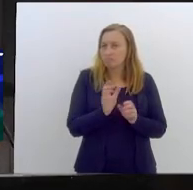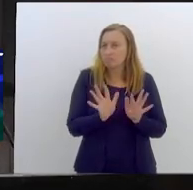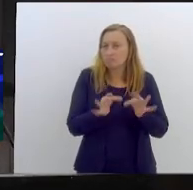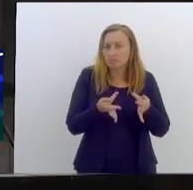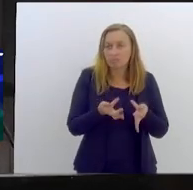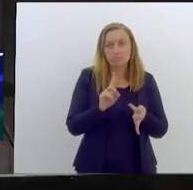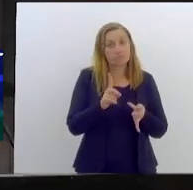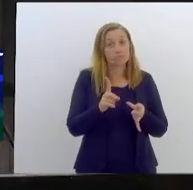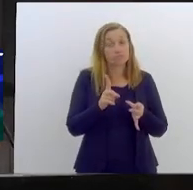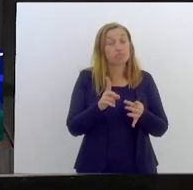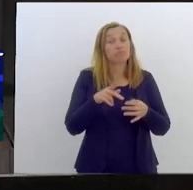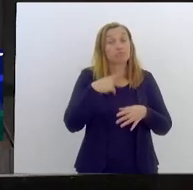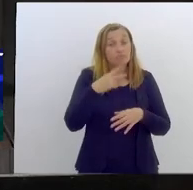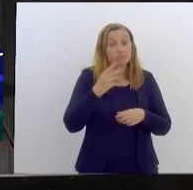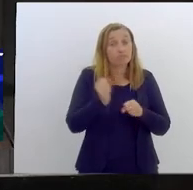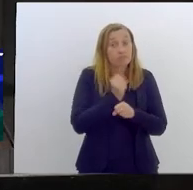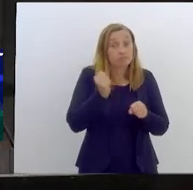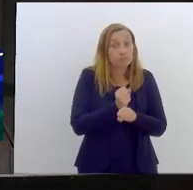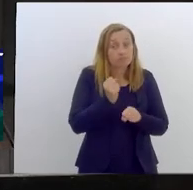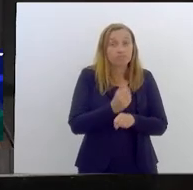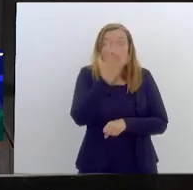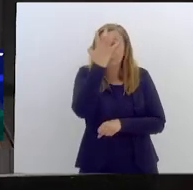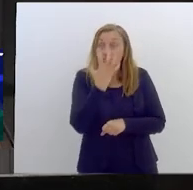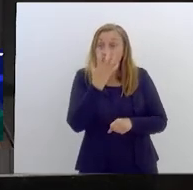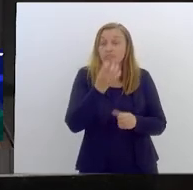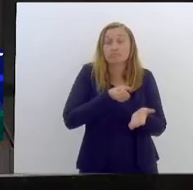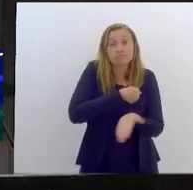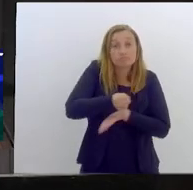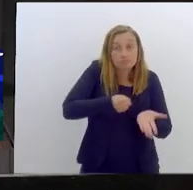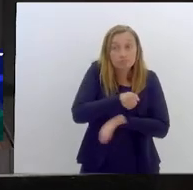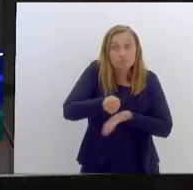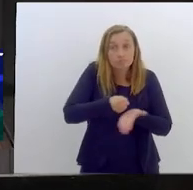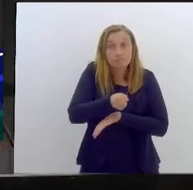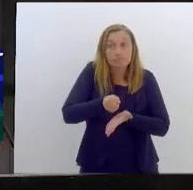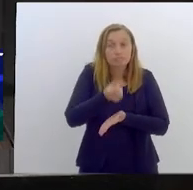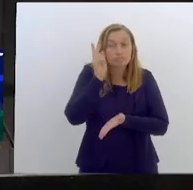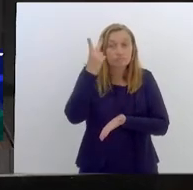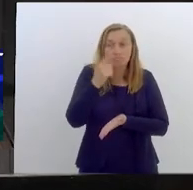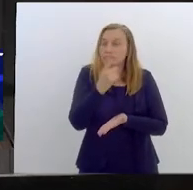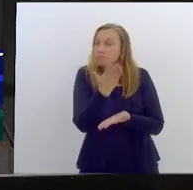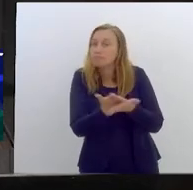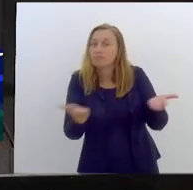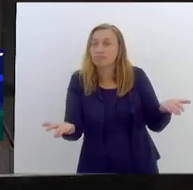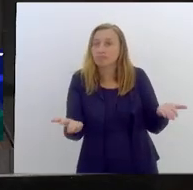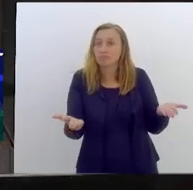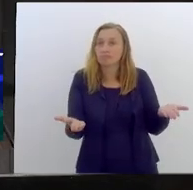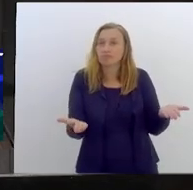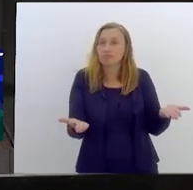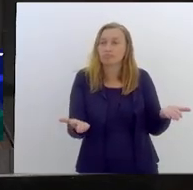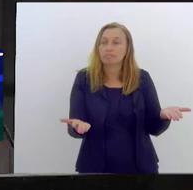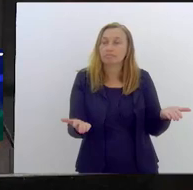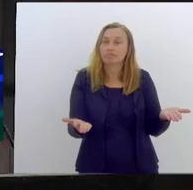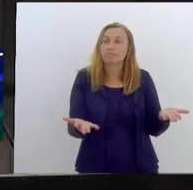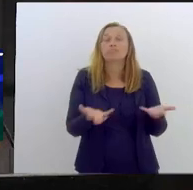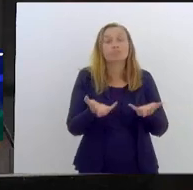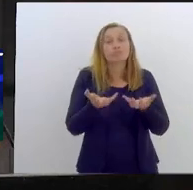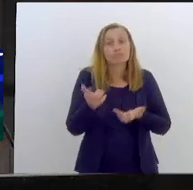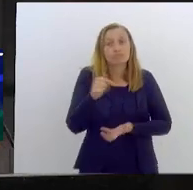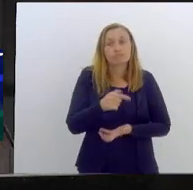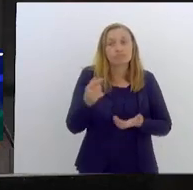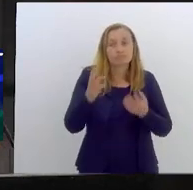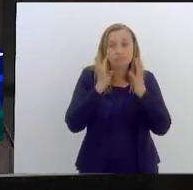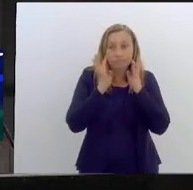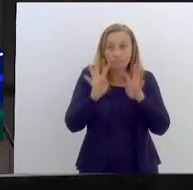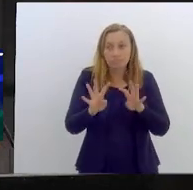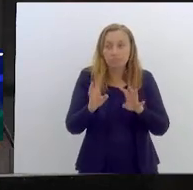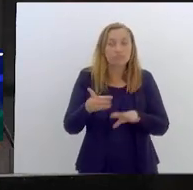das obras emergenciais, as obras básicas, para que a nossa história não pereça. Eu queria aqui chamar a